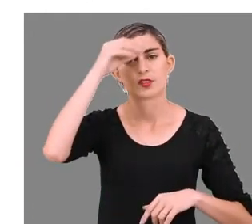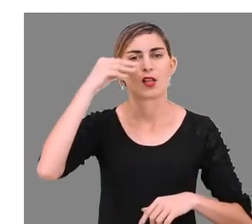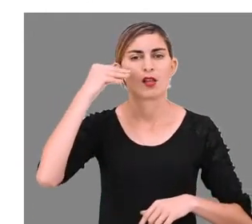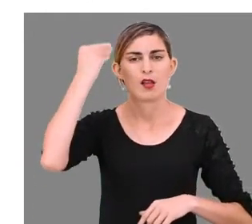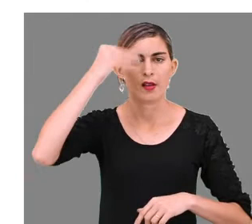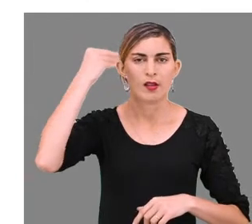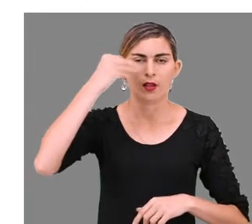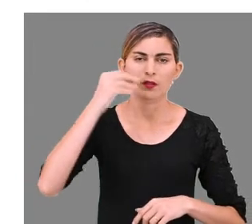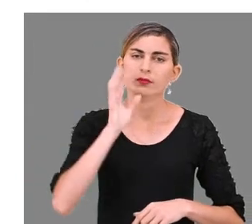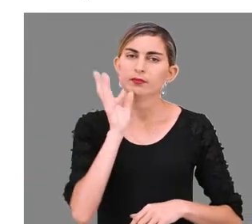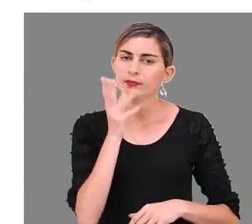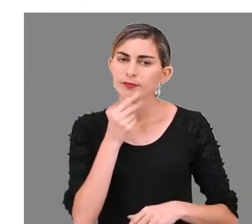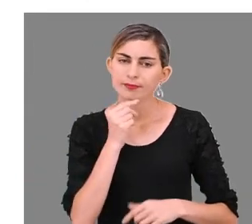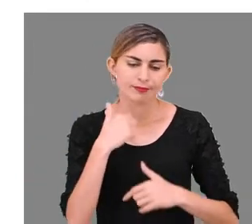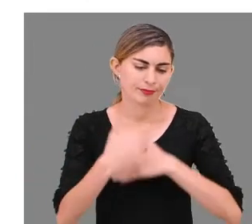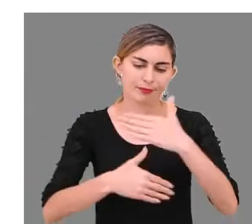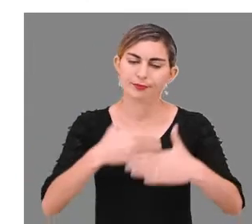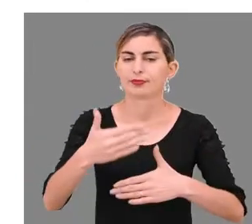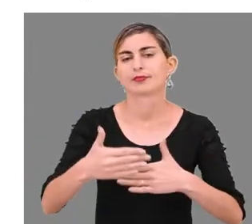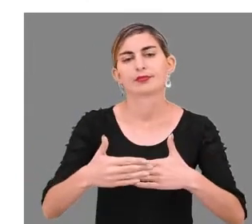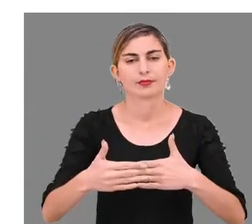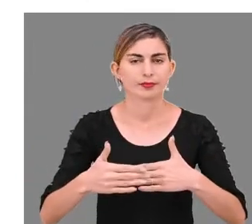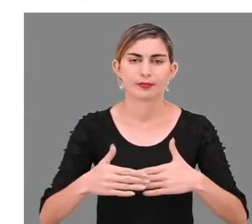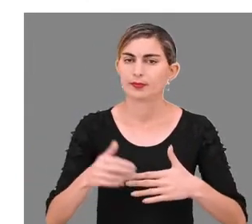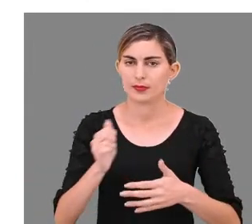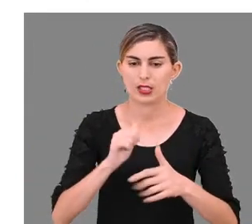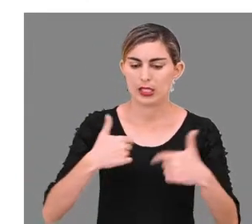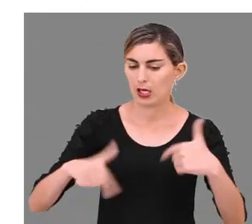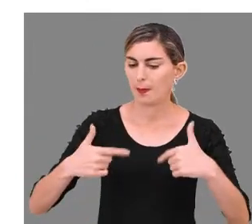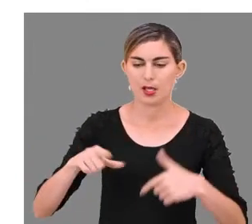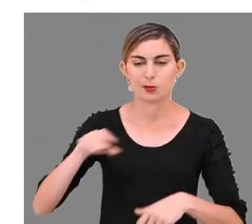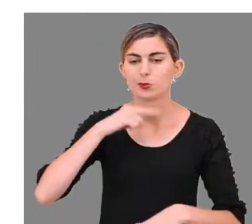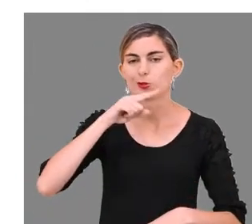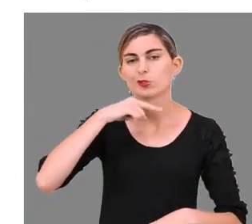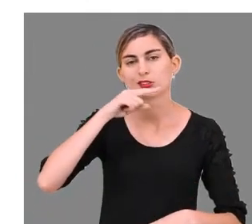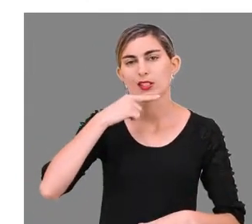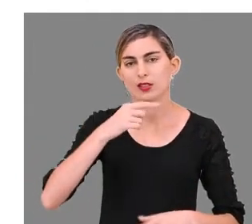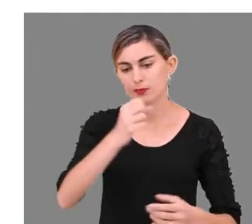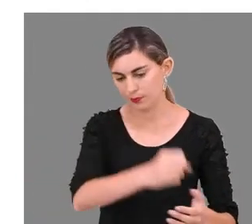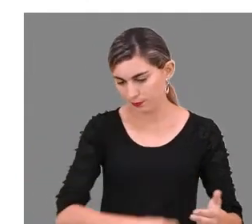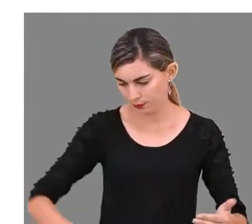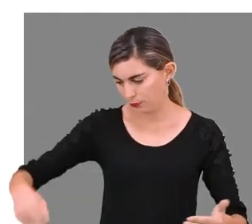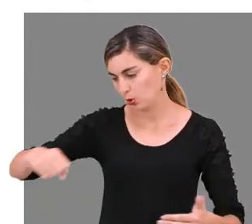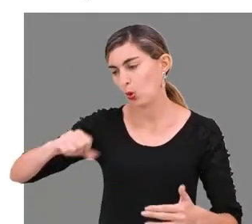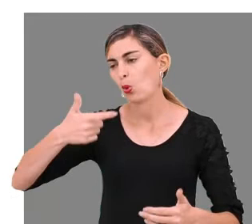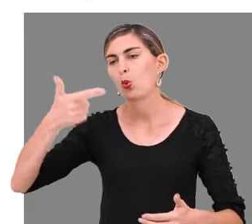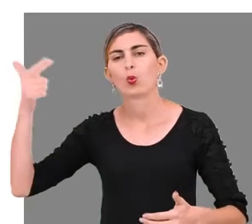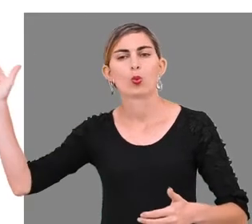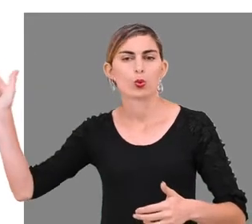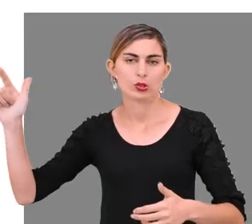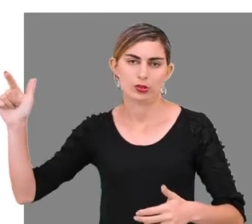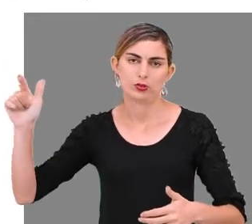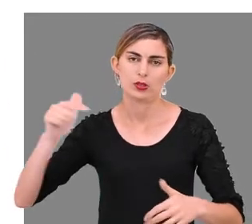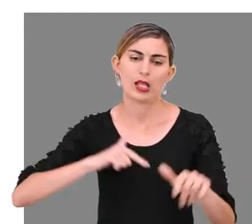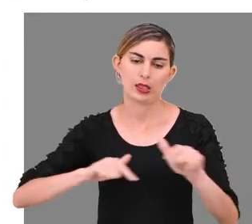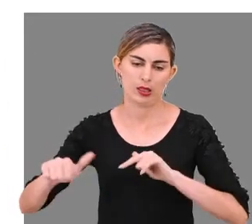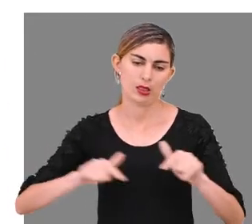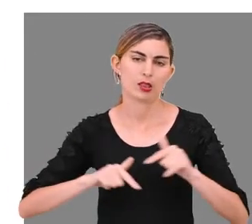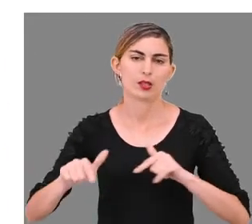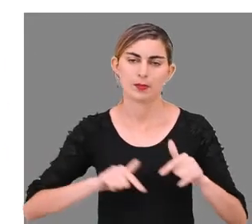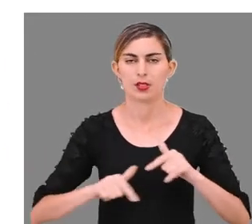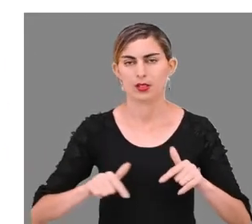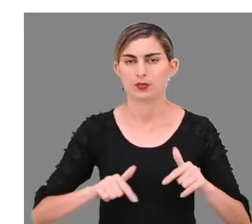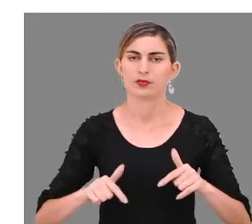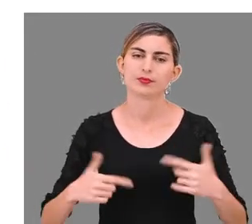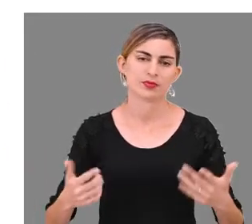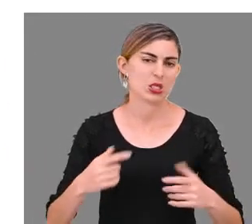está apto a desenvolver determinada atividade, ou então ele é tirado da sua atividade de rotina e para